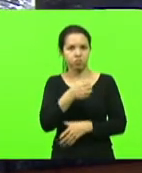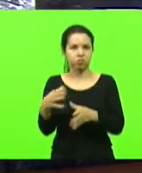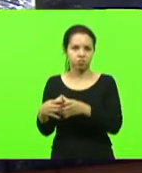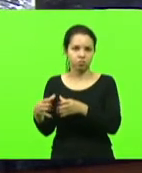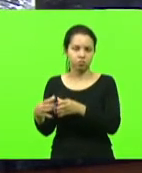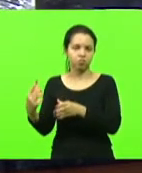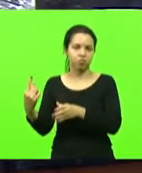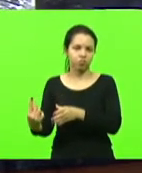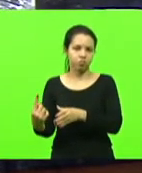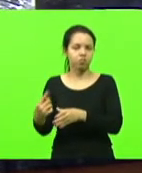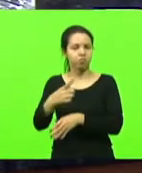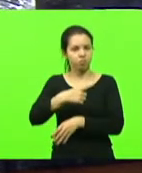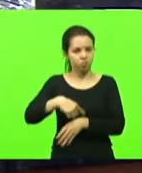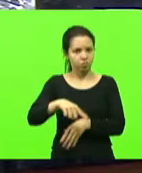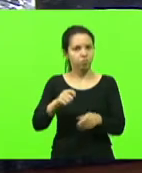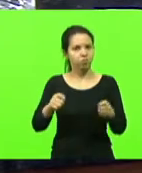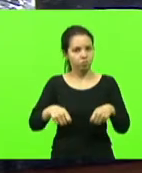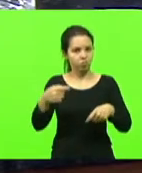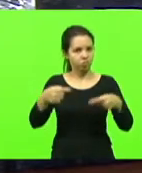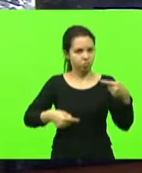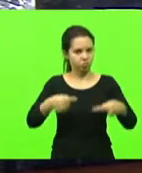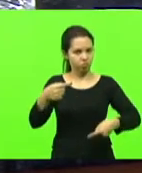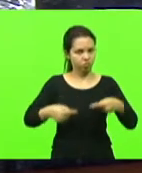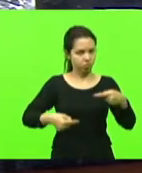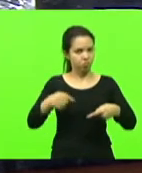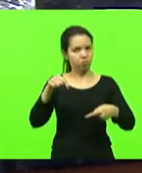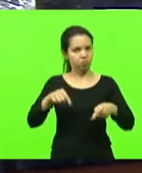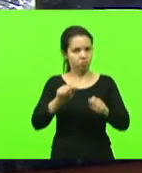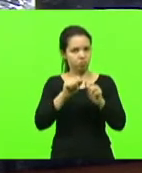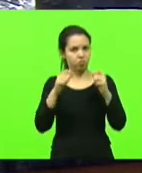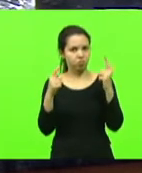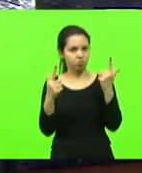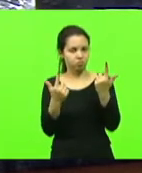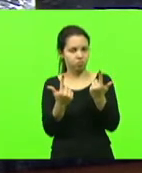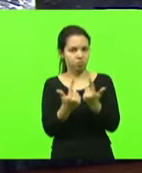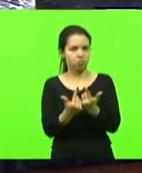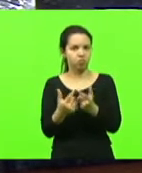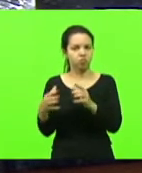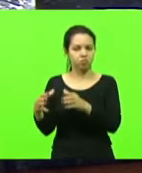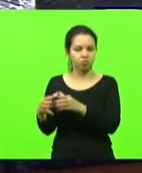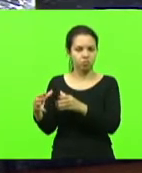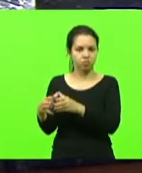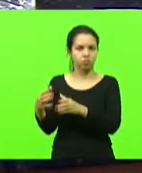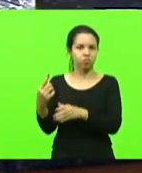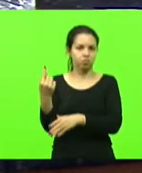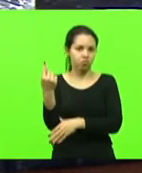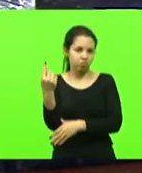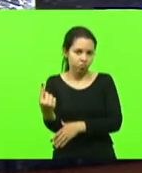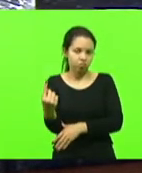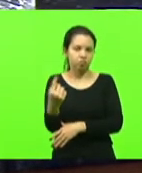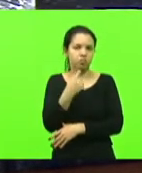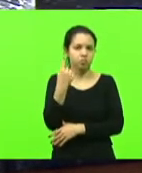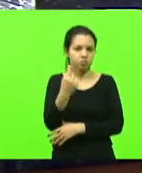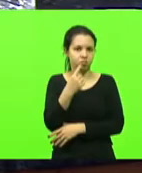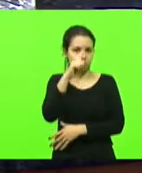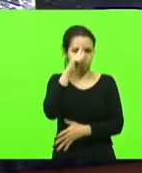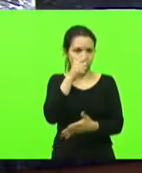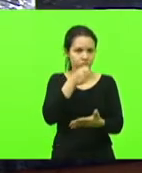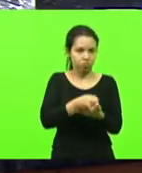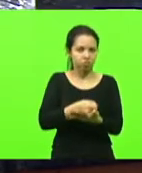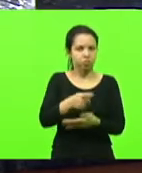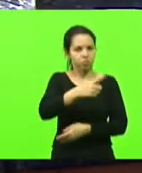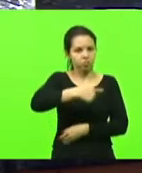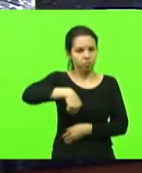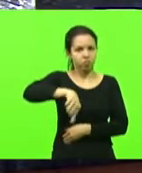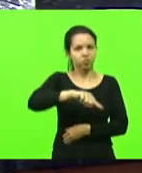poder debater esse assunto aqui na Assembleia Legislativa, e não é monocraticamente um deputado decidir por todos nós se nós